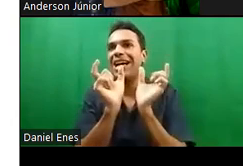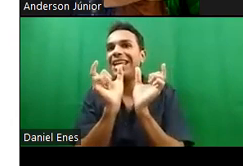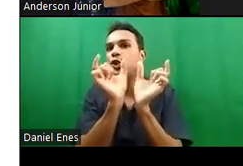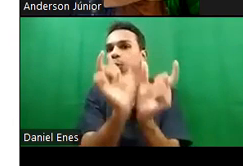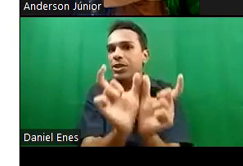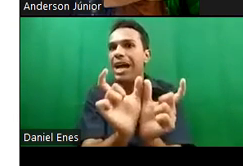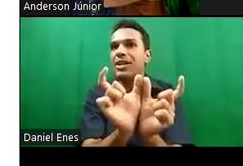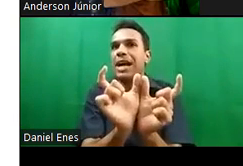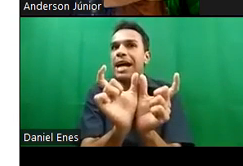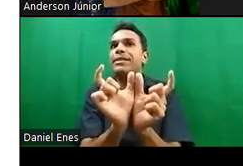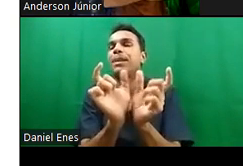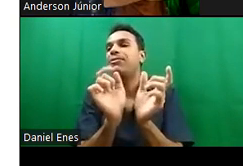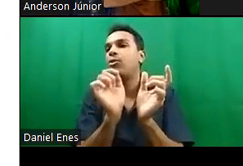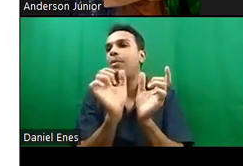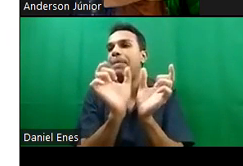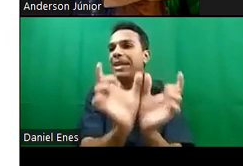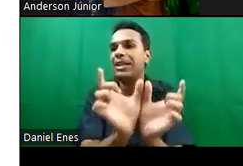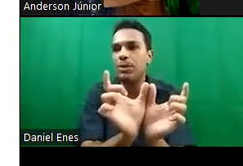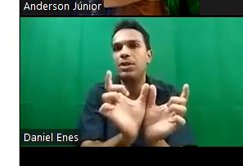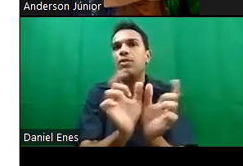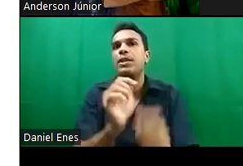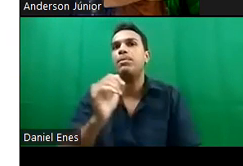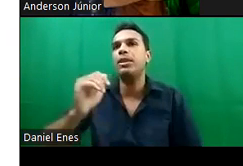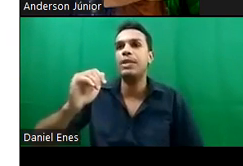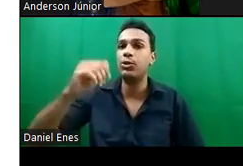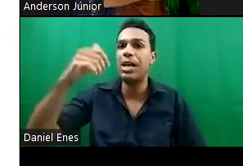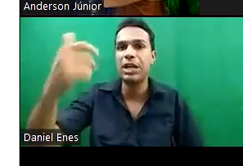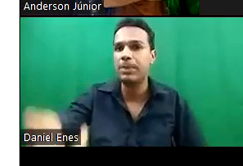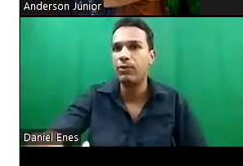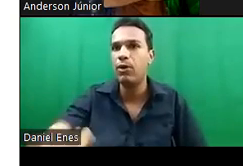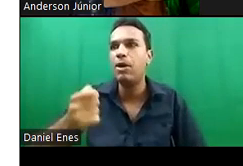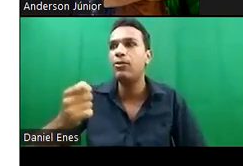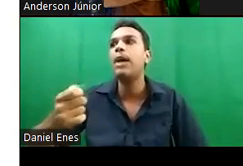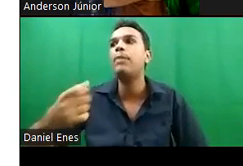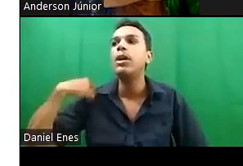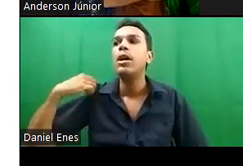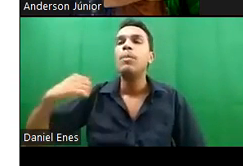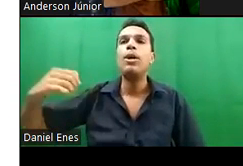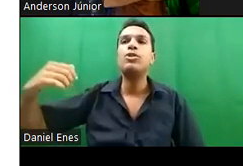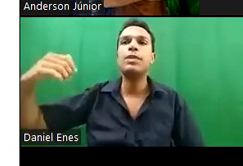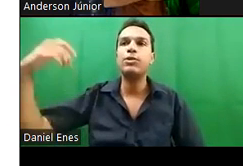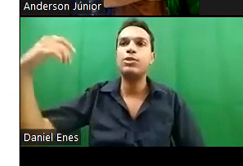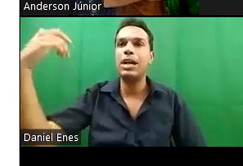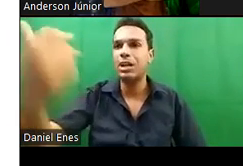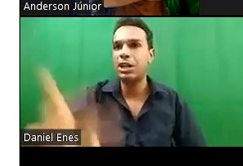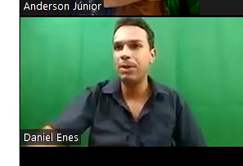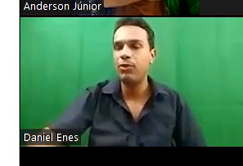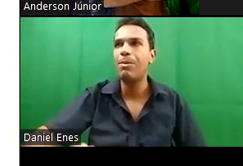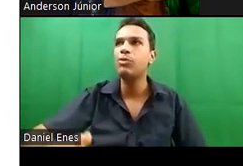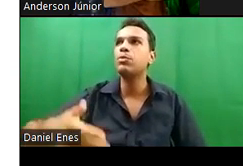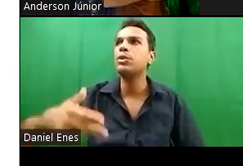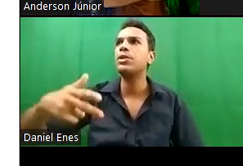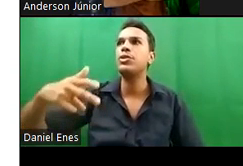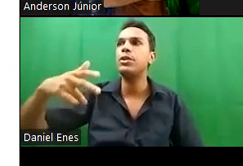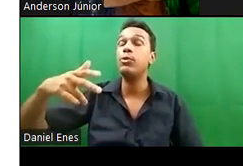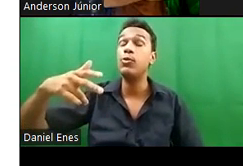vai além de 2 radicais para formar apenas substantivos. Ele pode usar 2 radicais para formar um verbo, pode usar dois radicais para formar